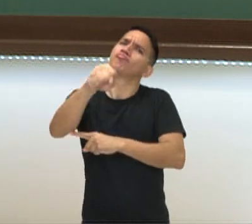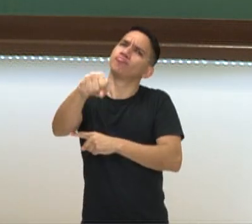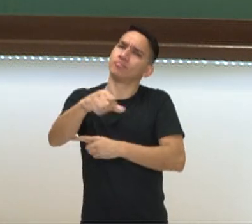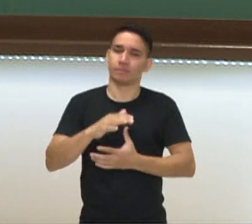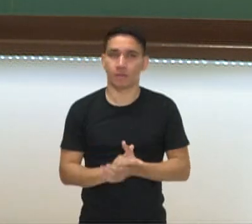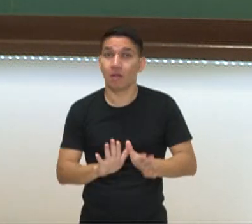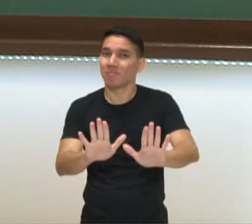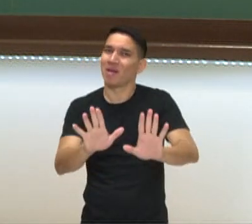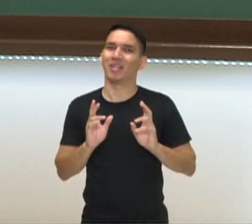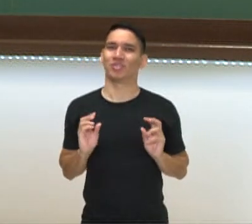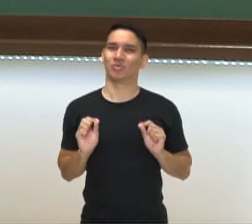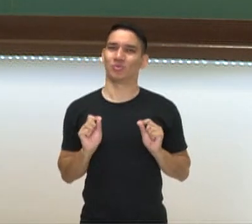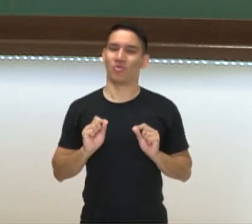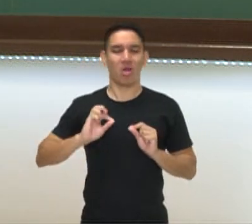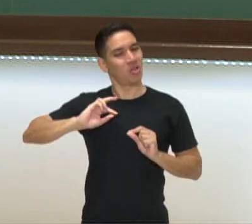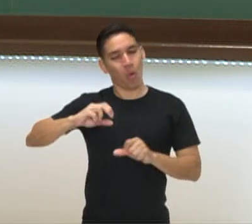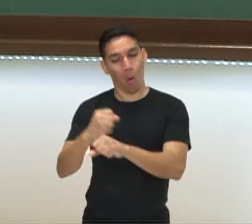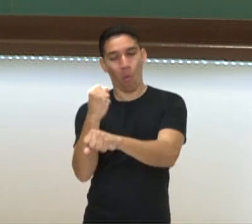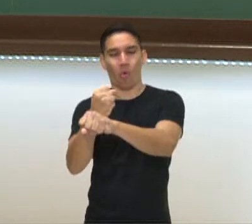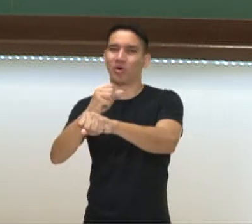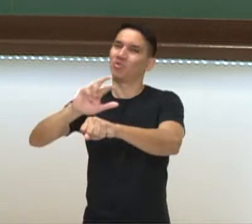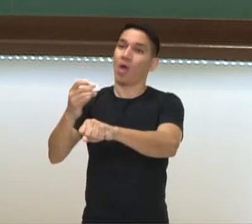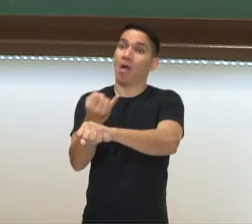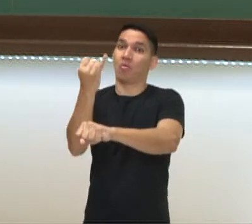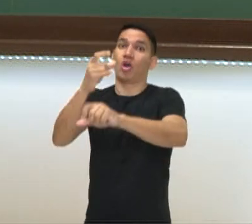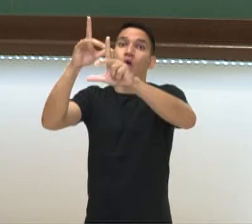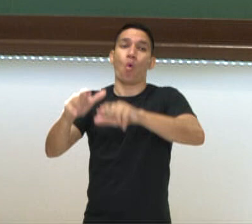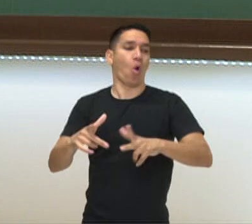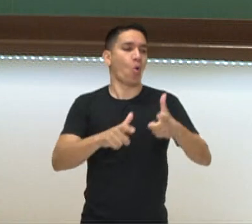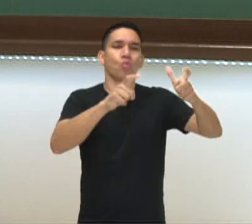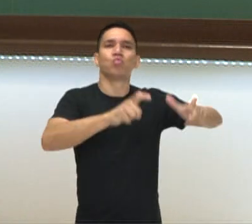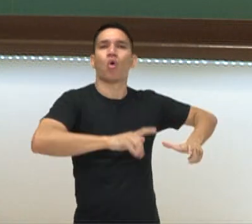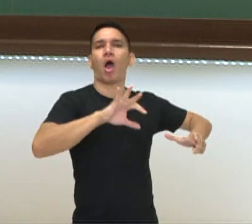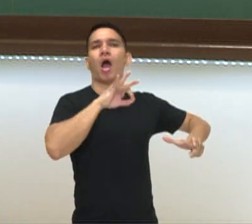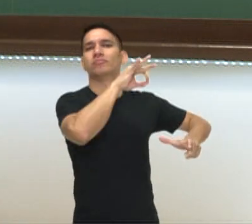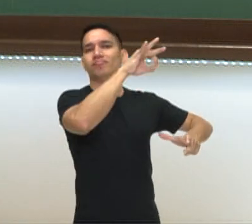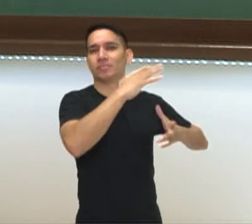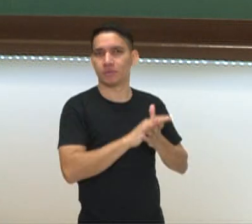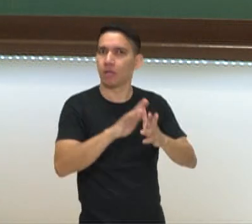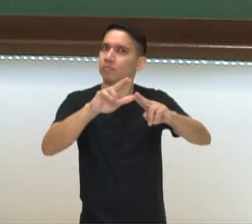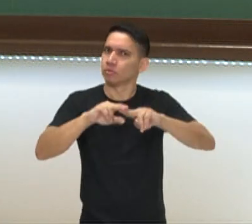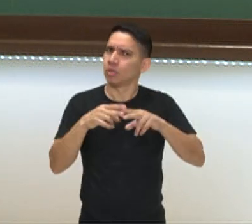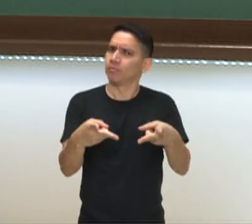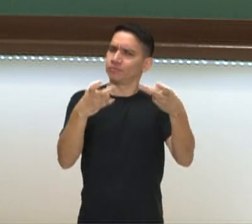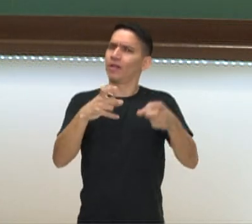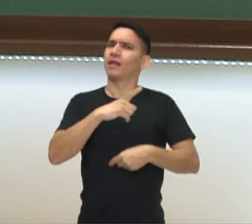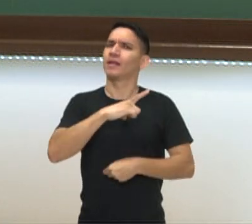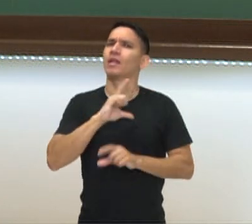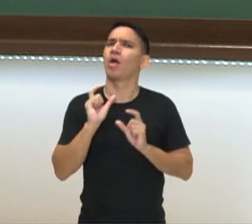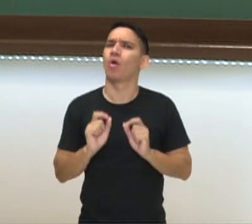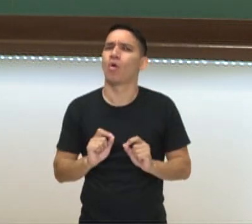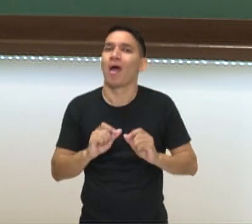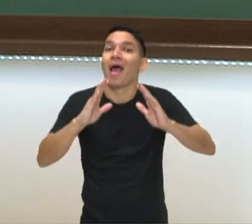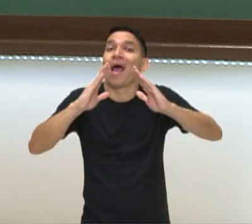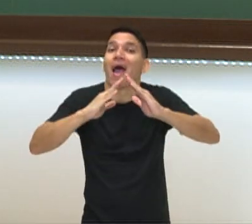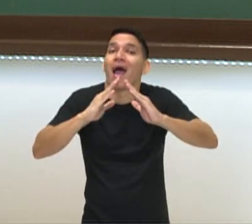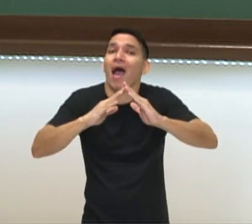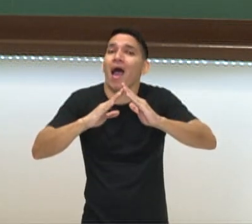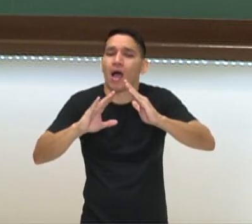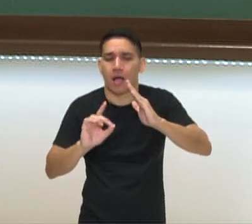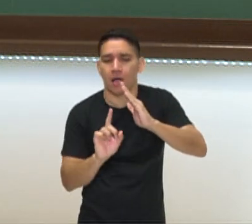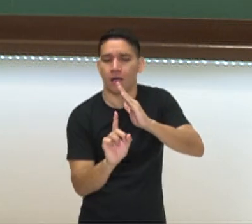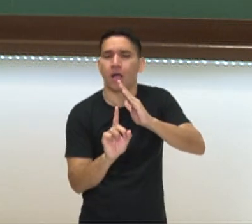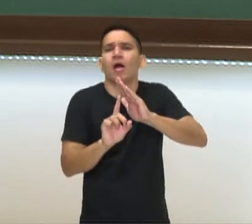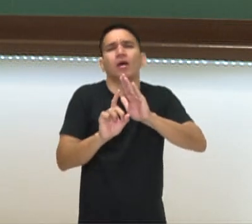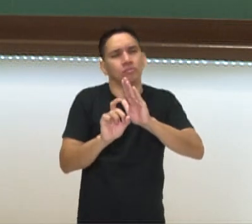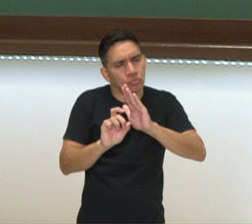mas elas não são tão importantes quanto os lugares sagrados. Inclusive, existem muitas, as pessoas chamam de casa de reza, mas índio não